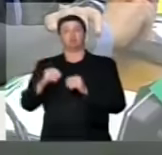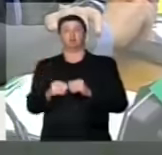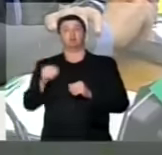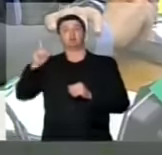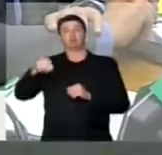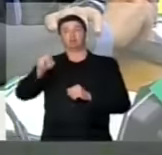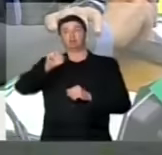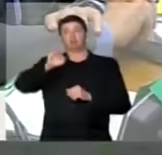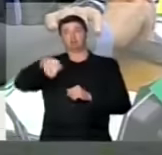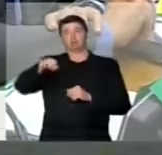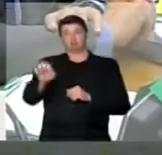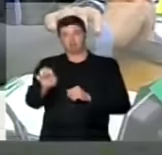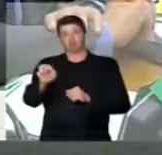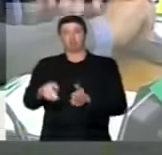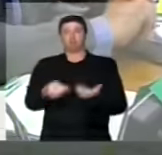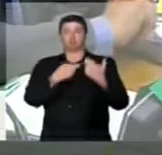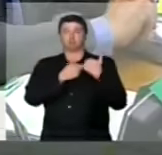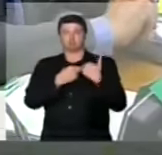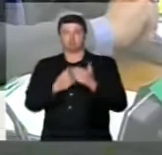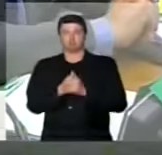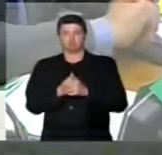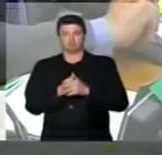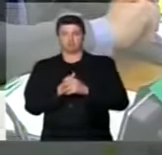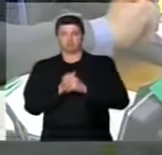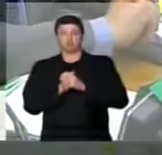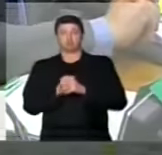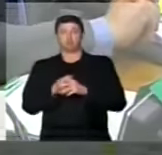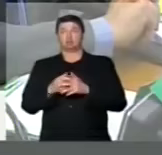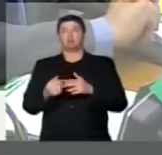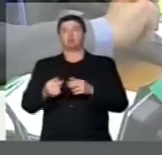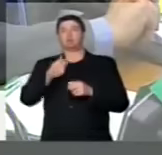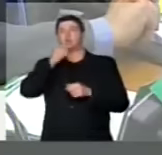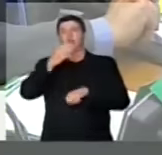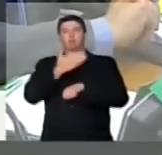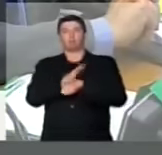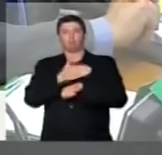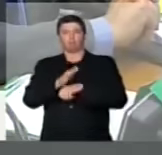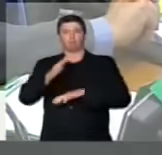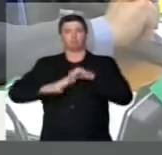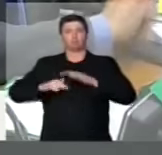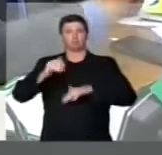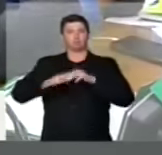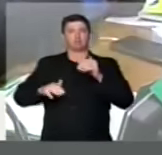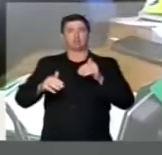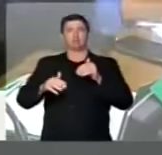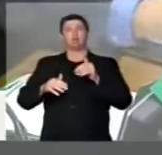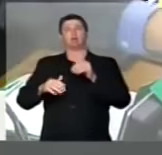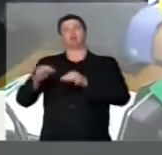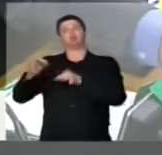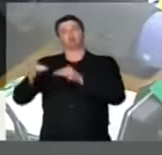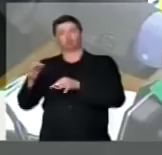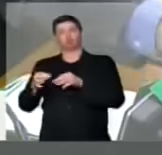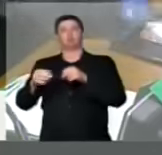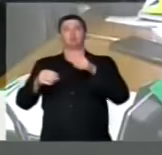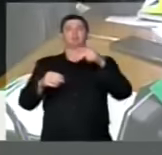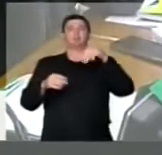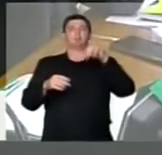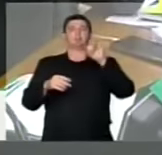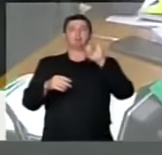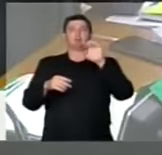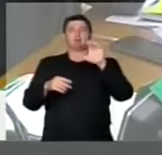crimes de responsabilidade. Recebemos aqui os juristas Miguel Reale Júnior e Janaína Pascoal,